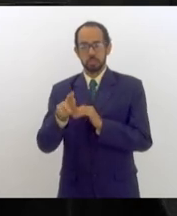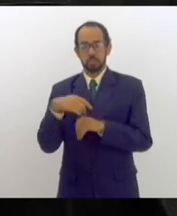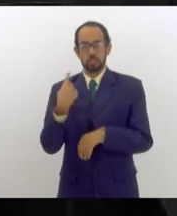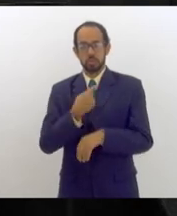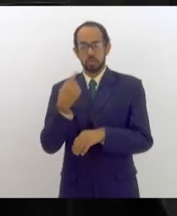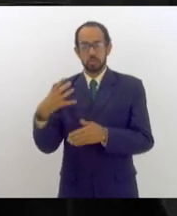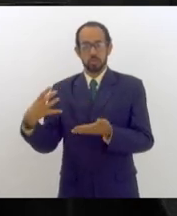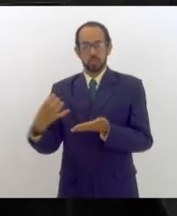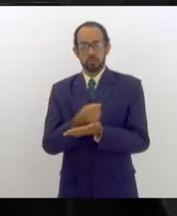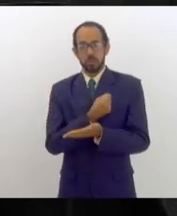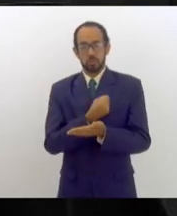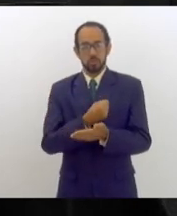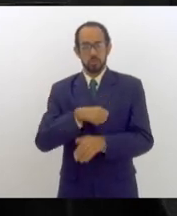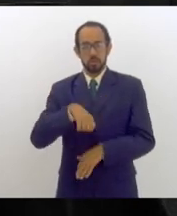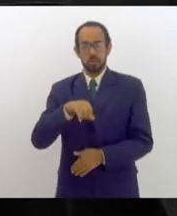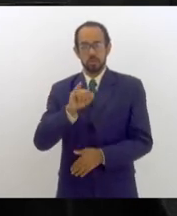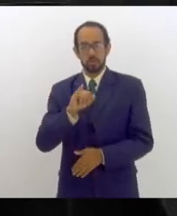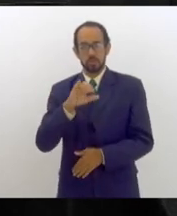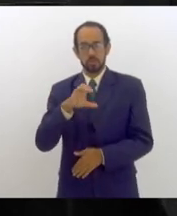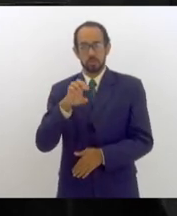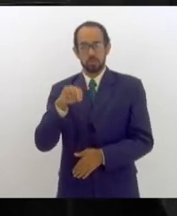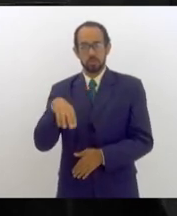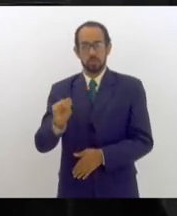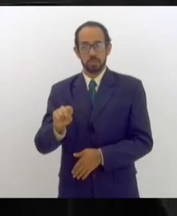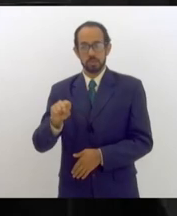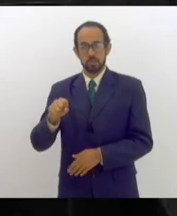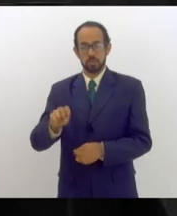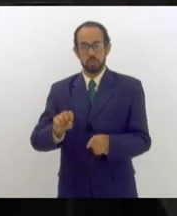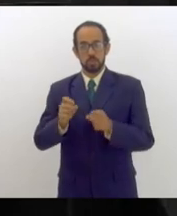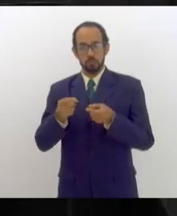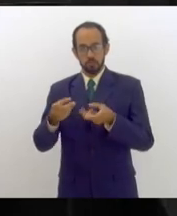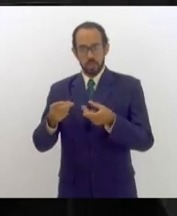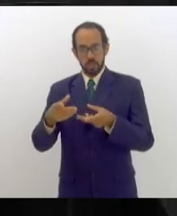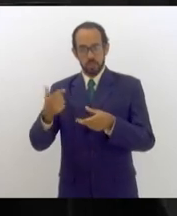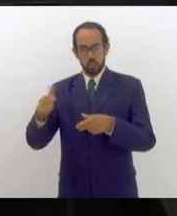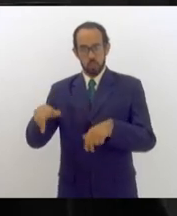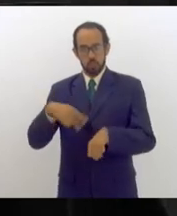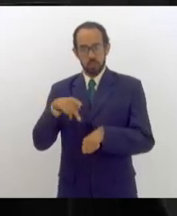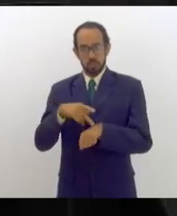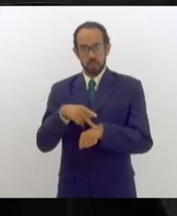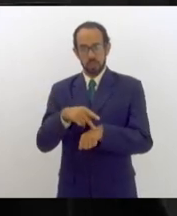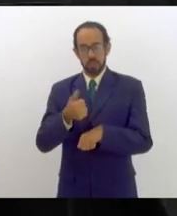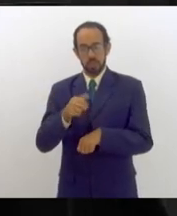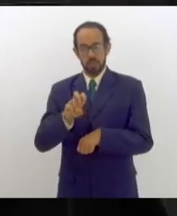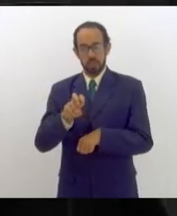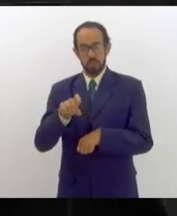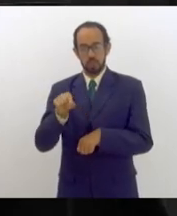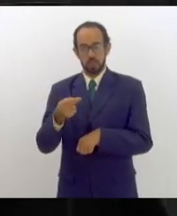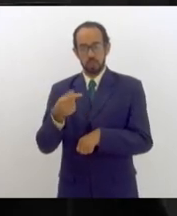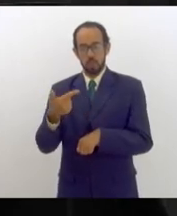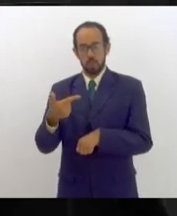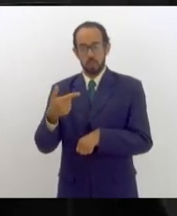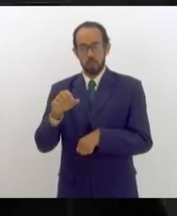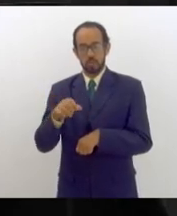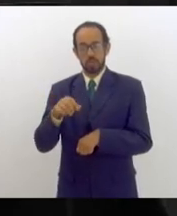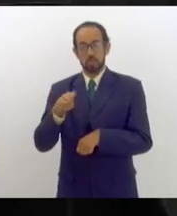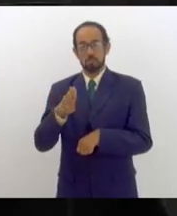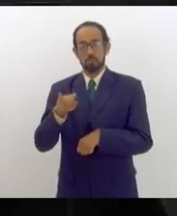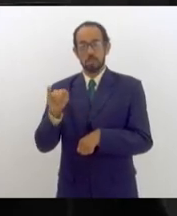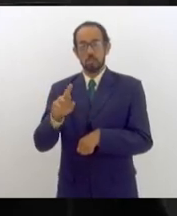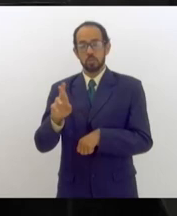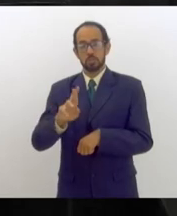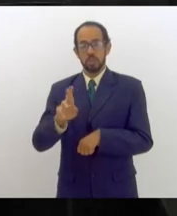disse MS sobre a exportação 15,2 bilhões de